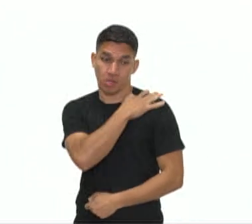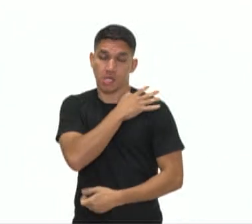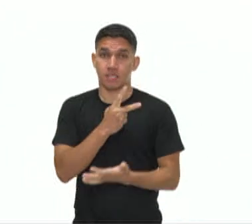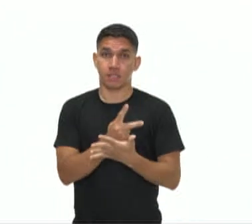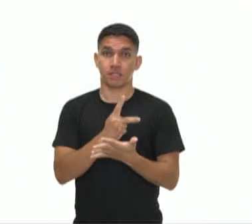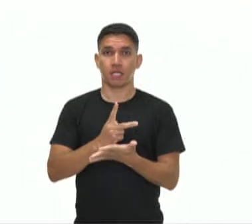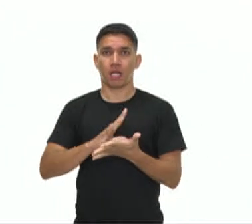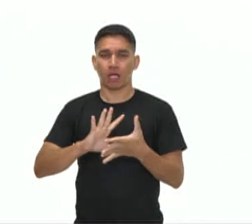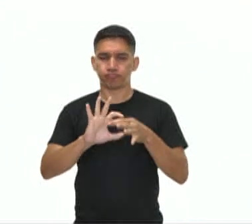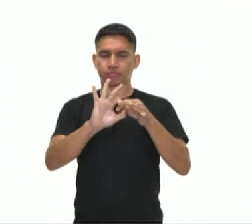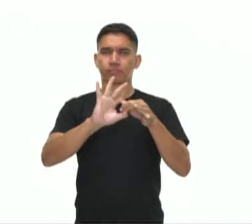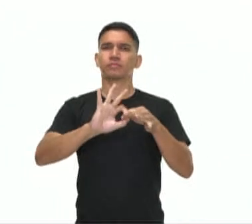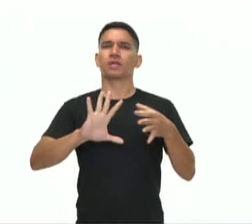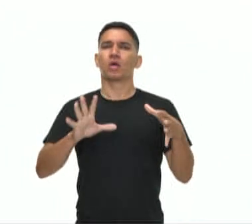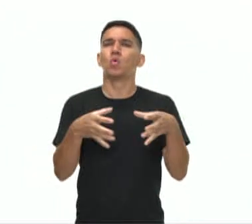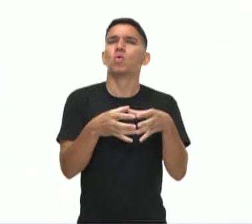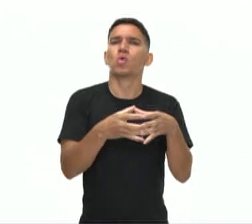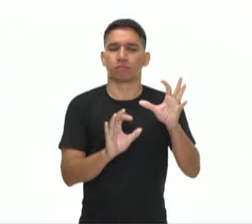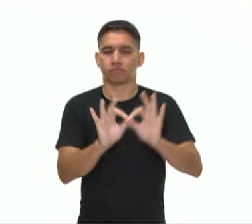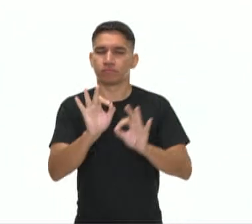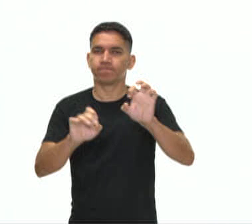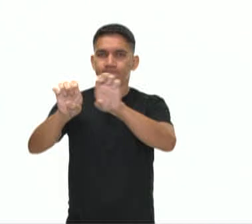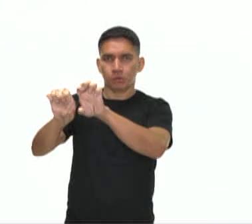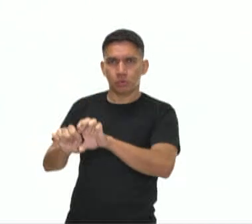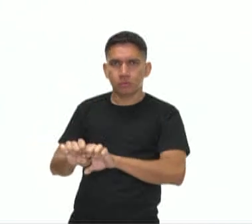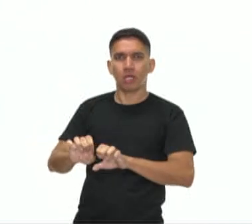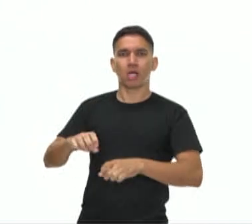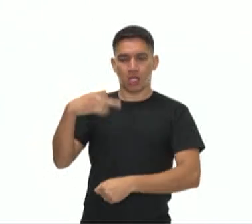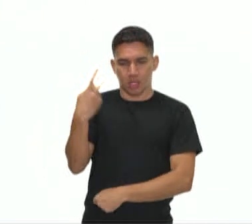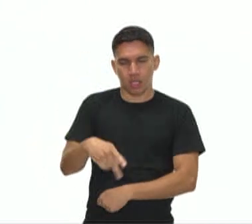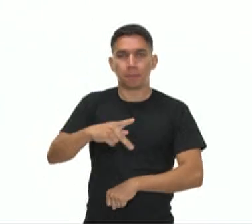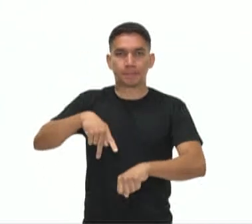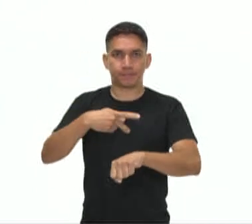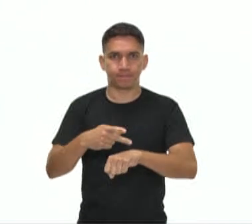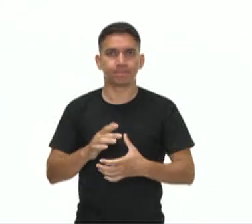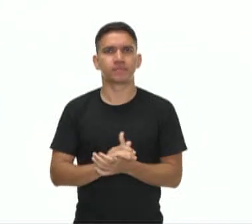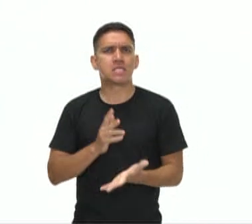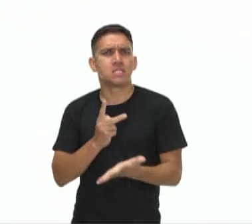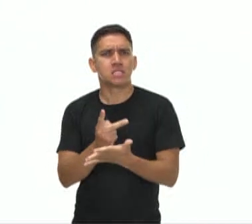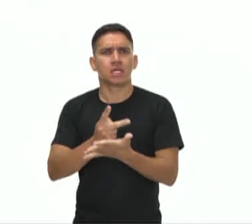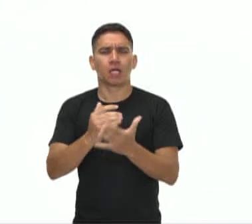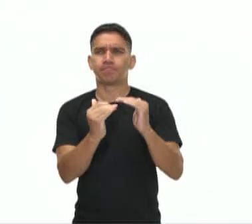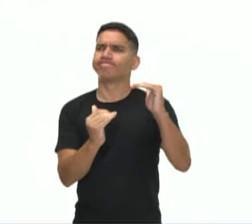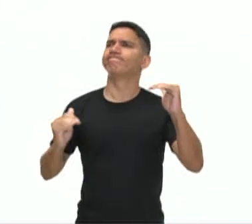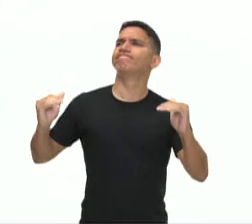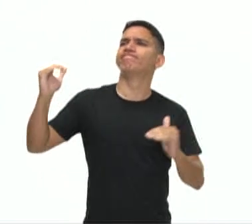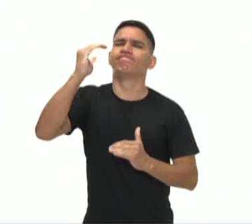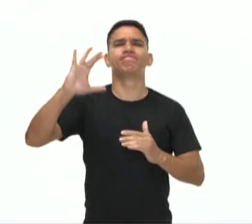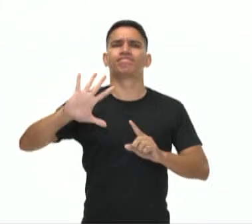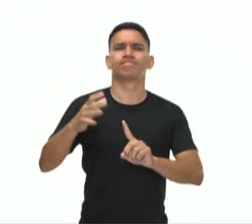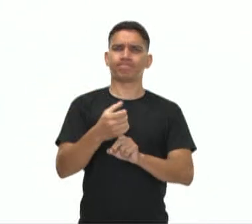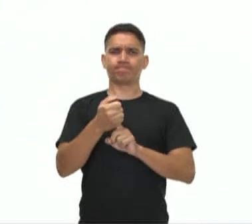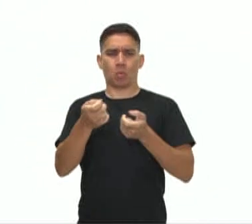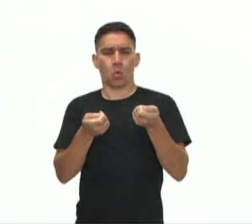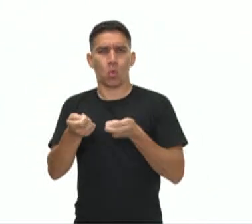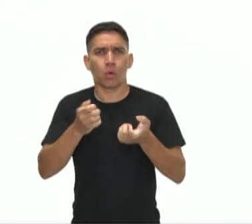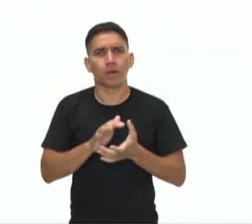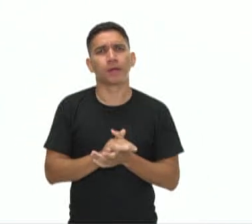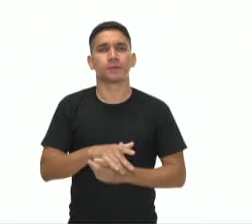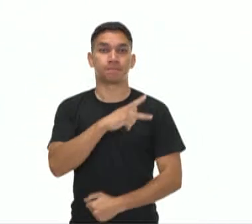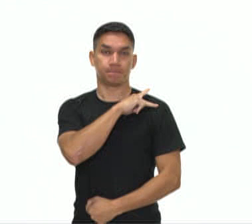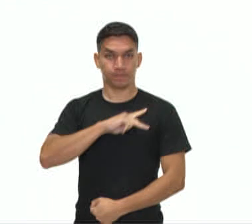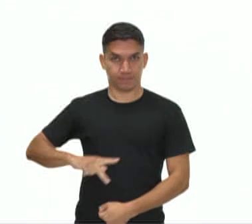na estruturação política nacional. Estiveram no posto máximo de comando, a presidência da